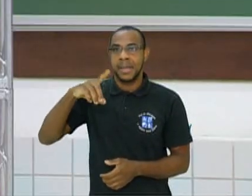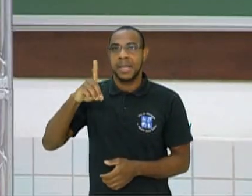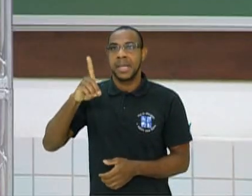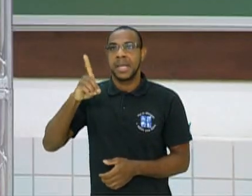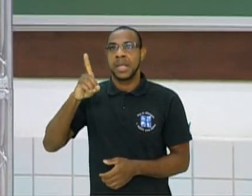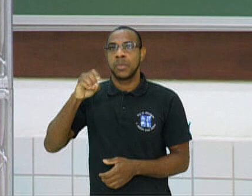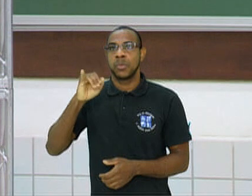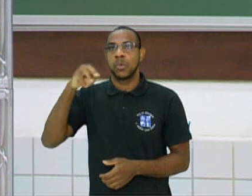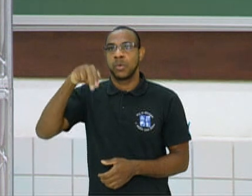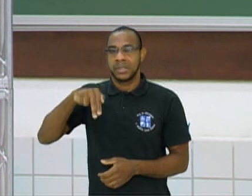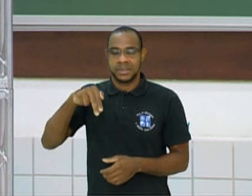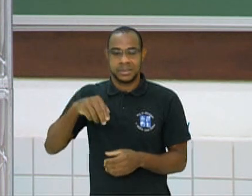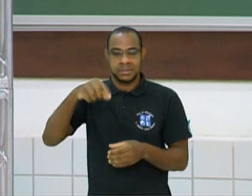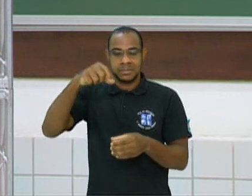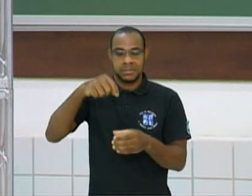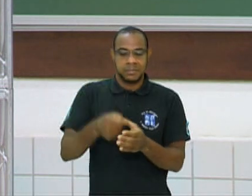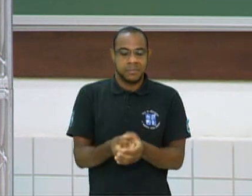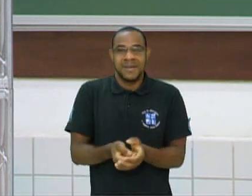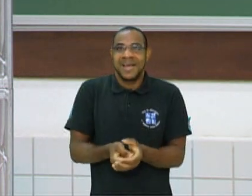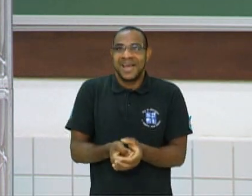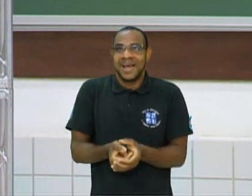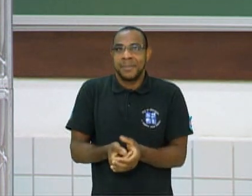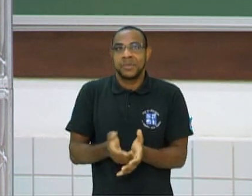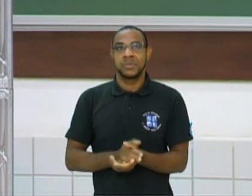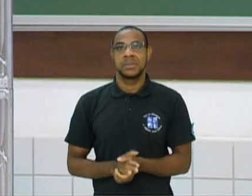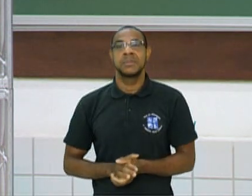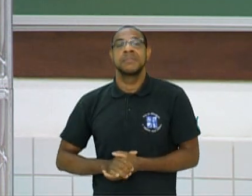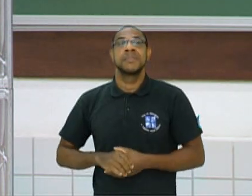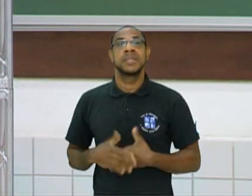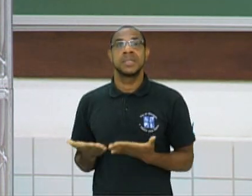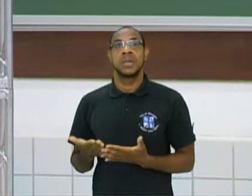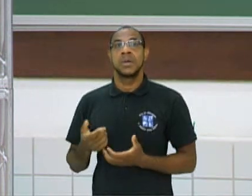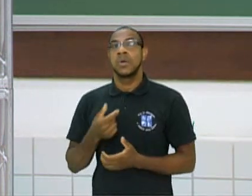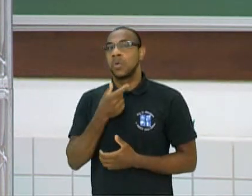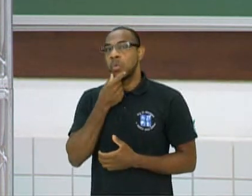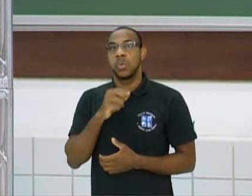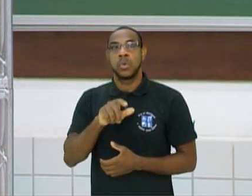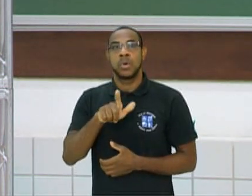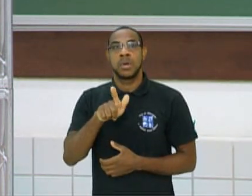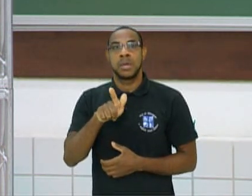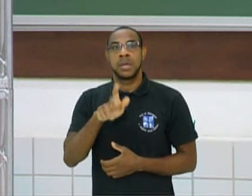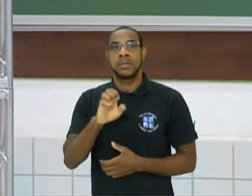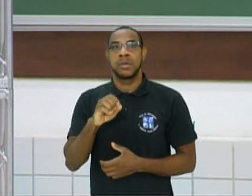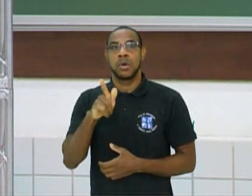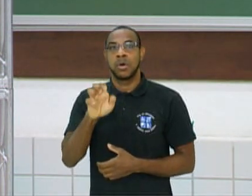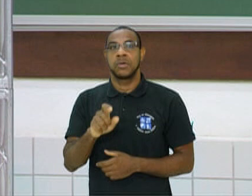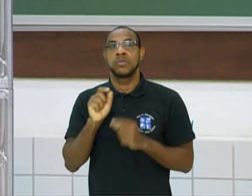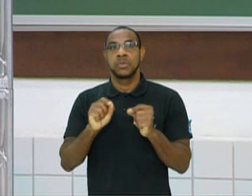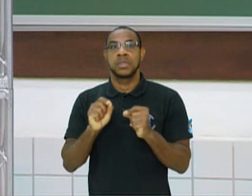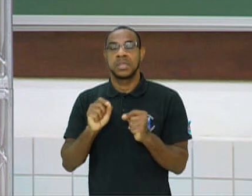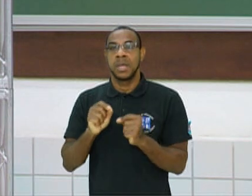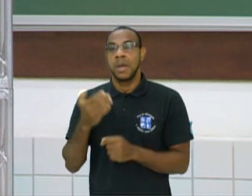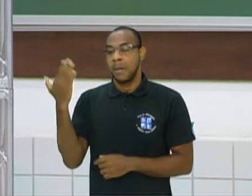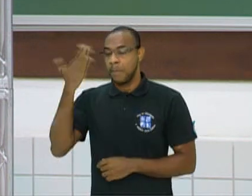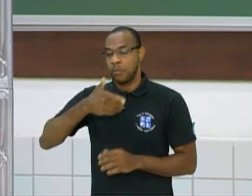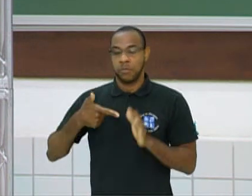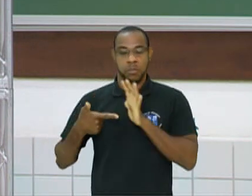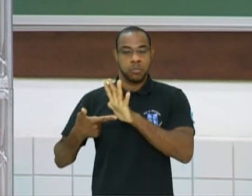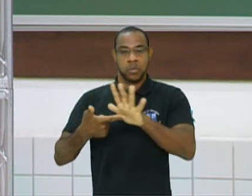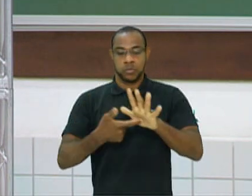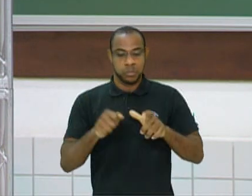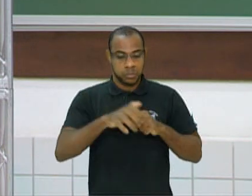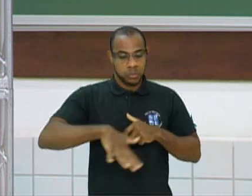outros países, ele era importado. E o Carver provou, mostrou para as pessoas da